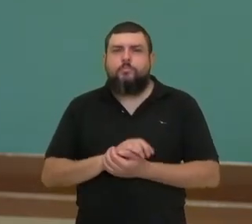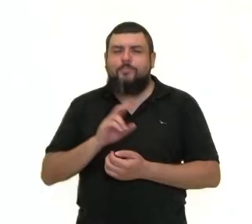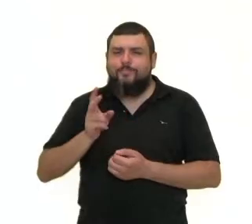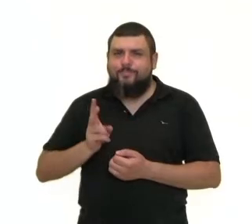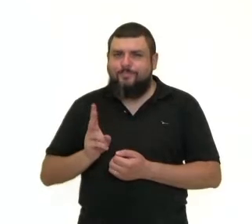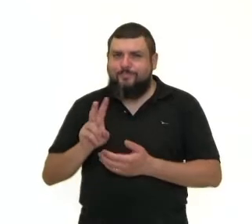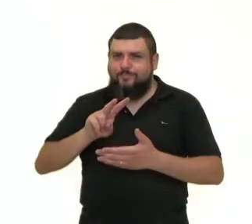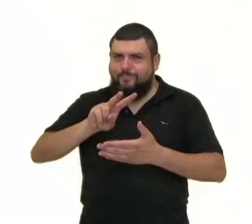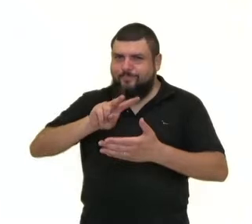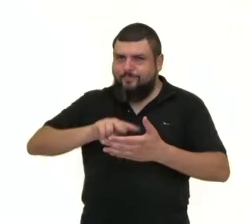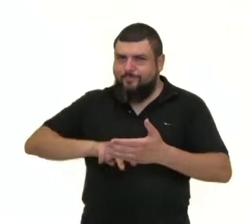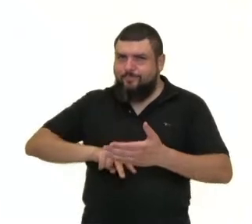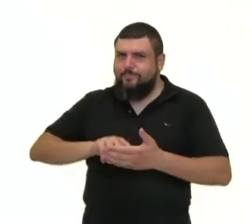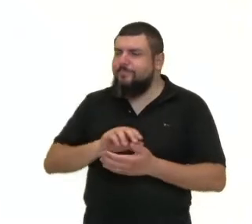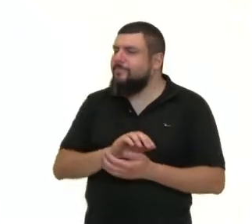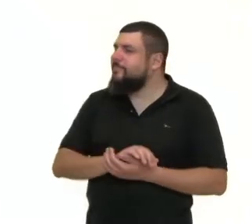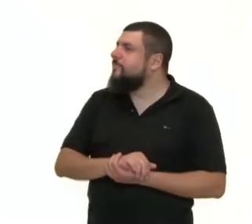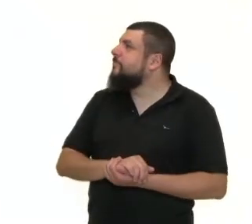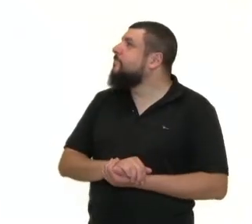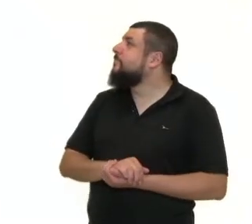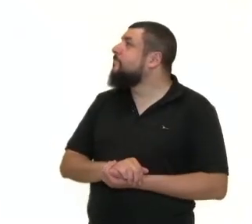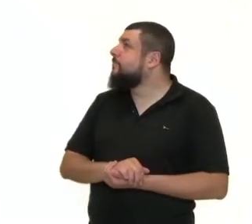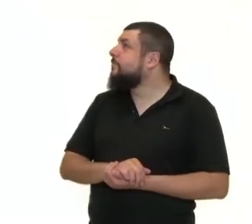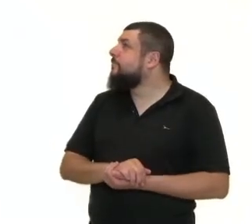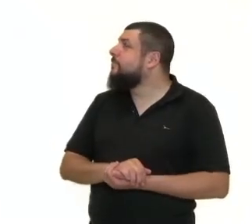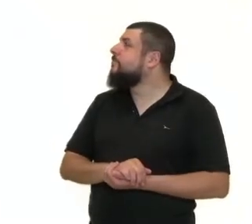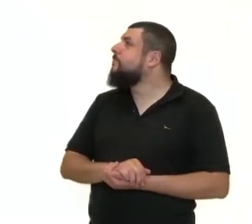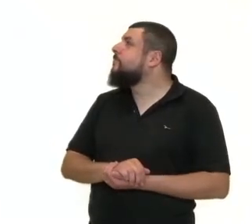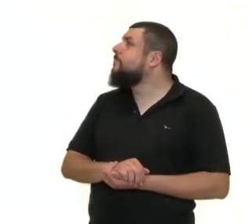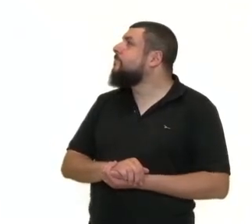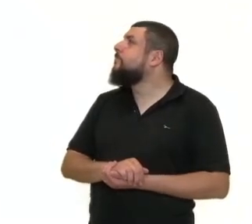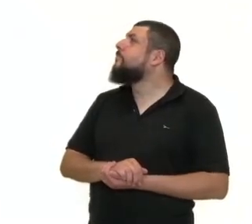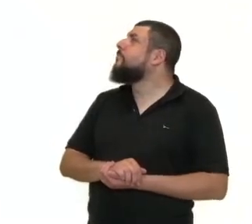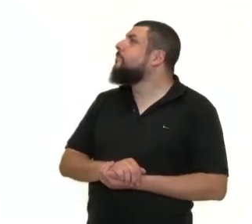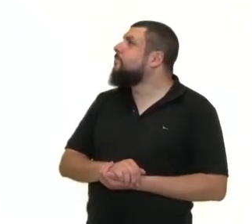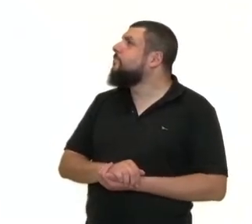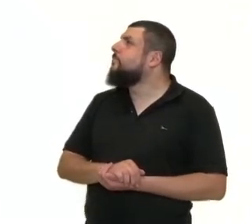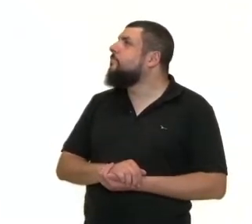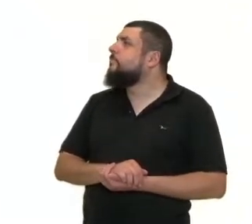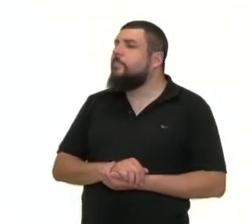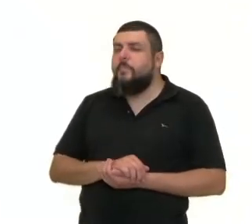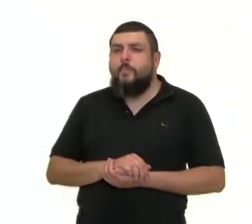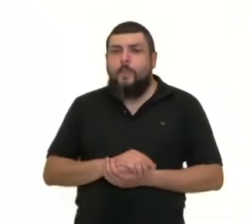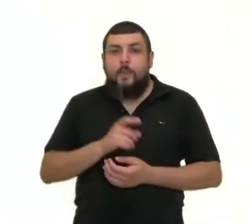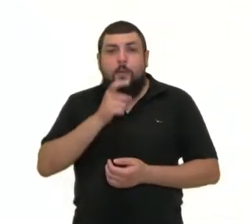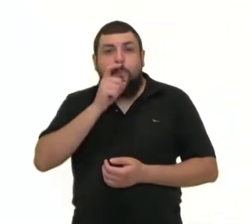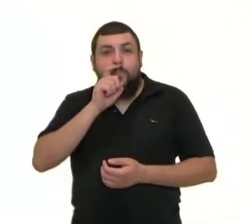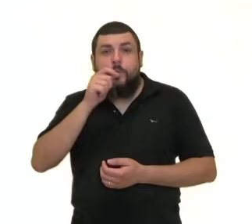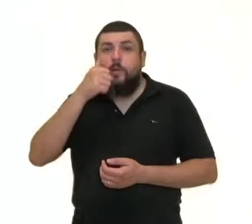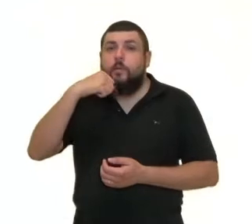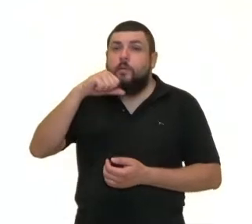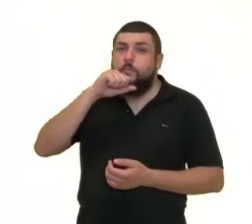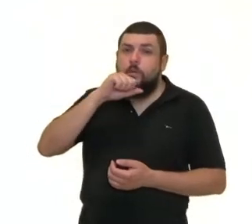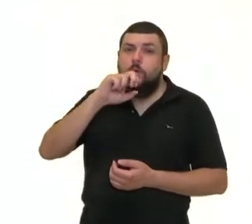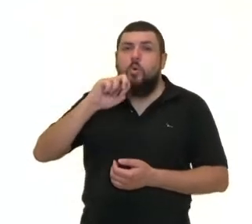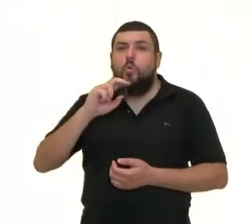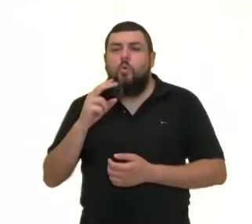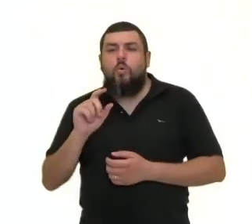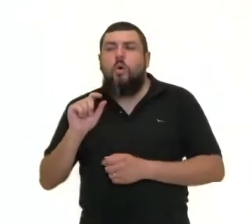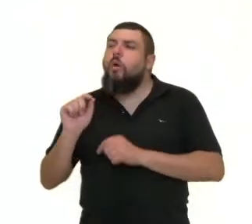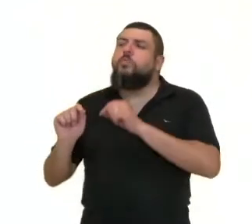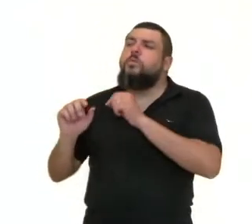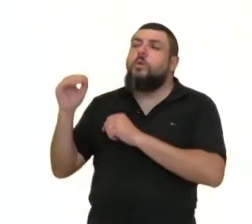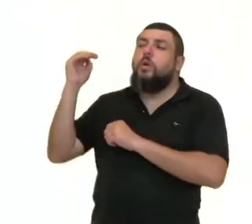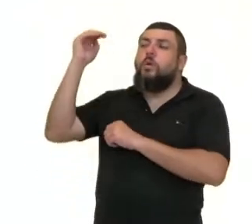Continuando a leitura, o papel dos pais ou responsáveis, né, pessoas que façam o papel de pais na vida da criança.